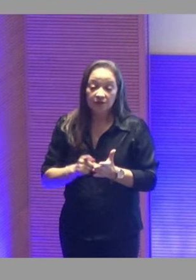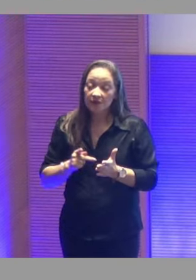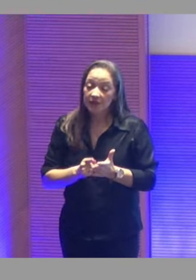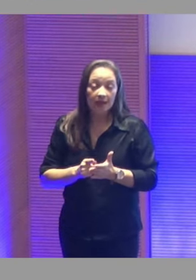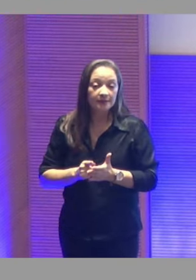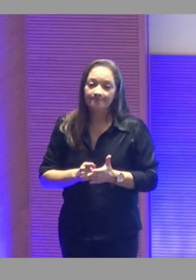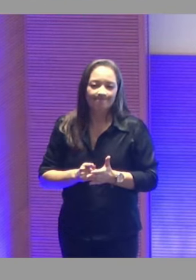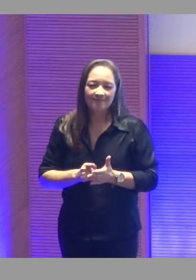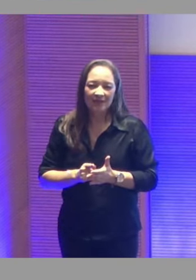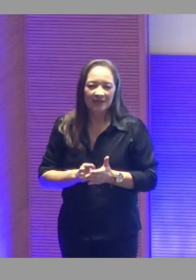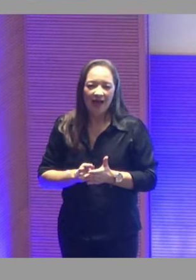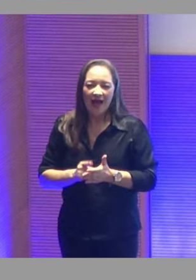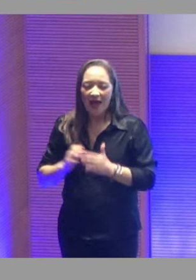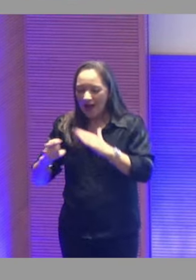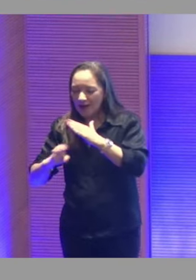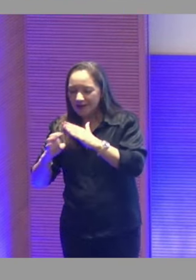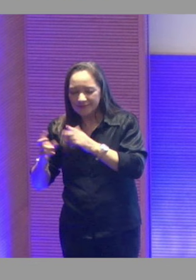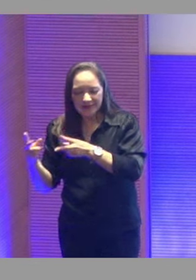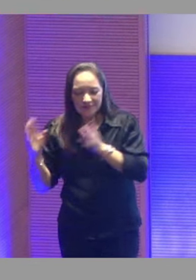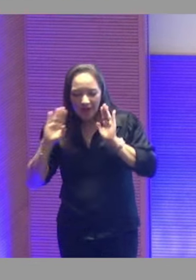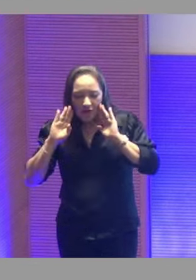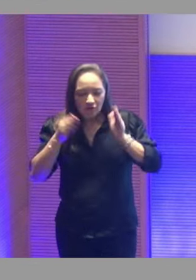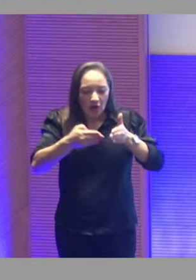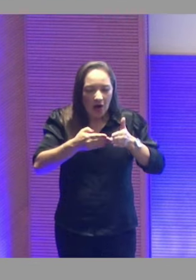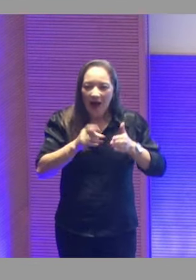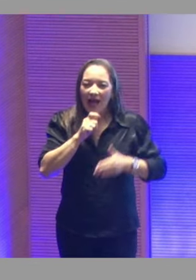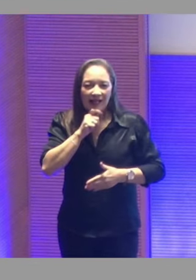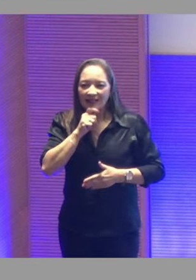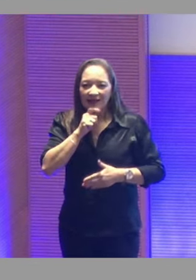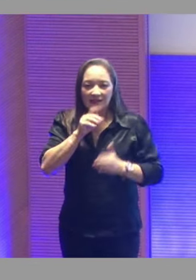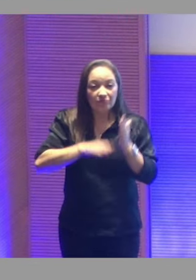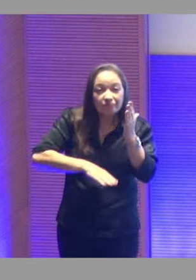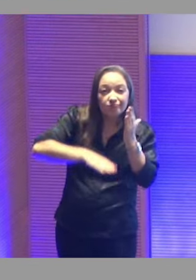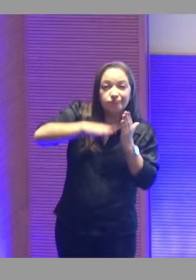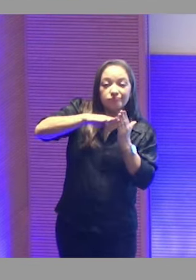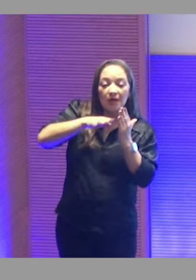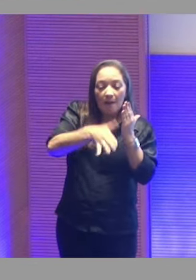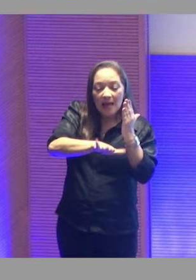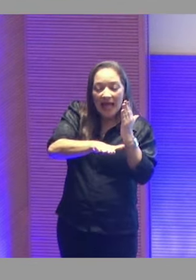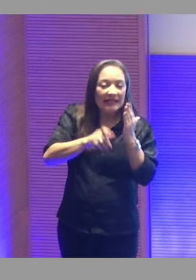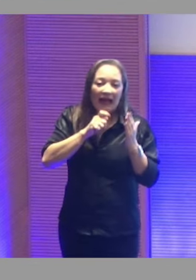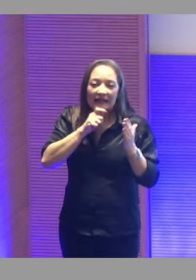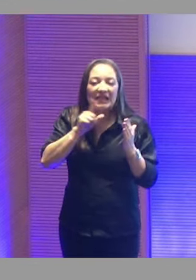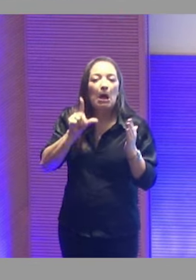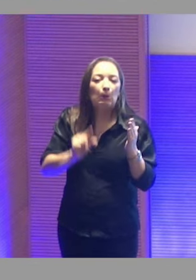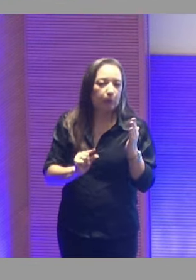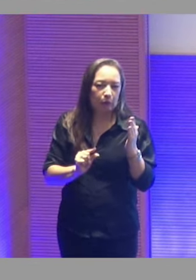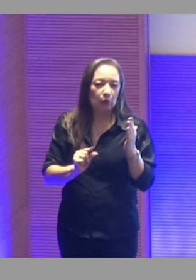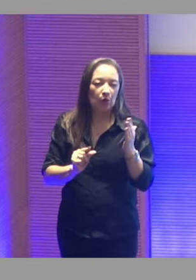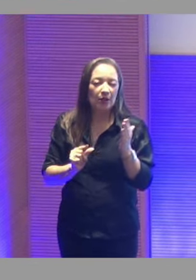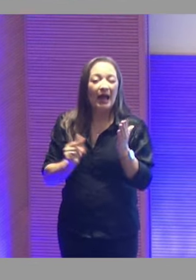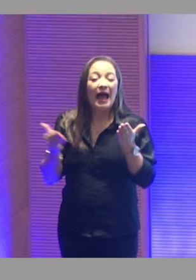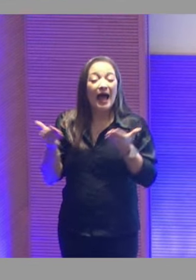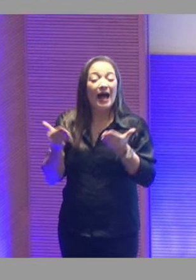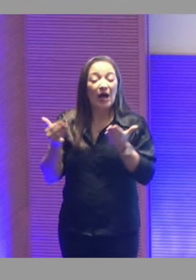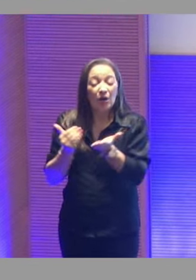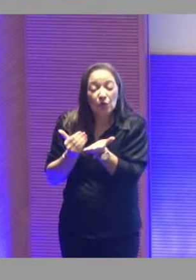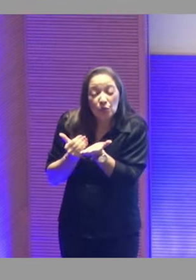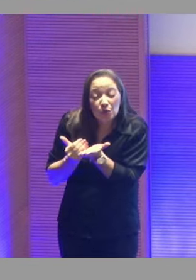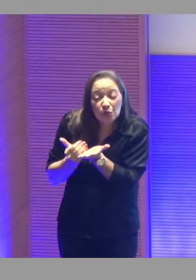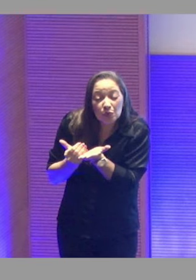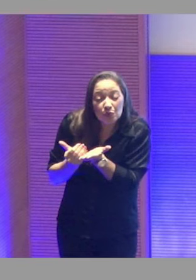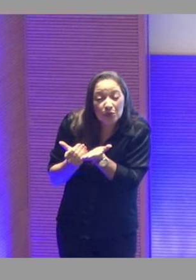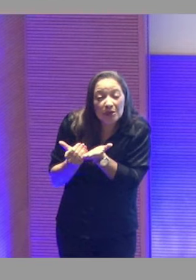que está sendo tão olhada pelas organizações ainda pelo menos não no nível alto ou no nível médio né as organizações estão começando a caminhar